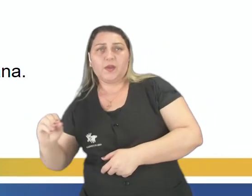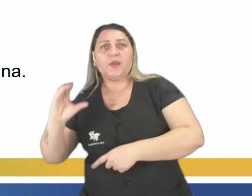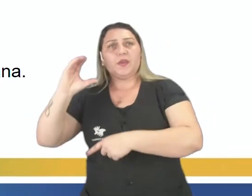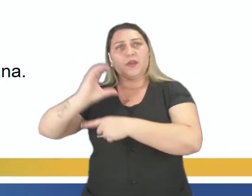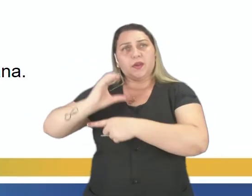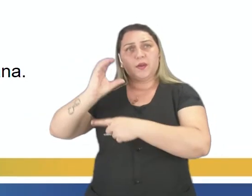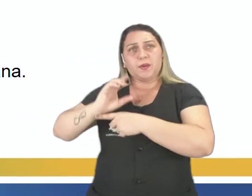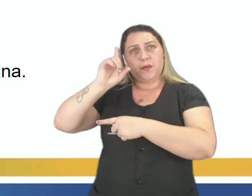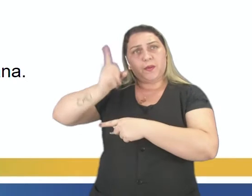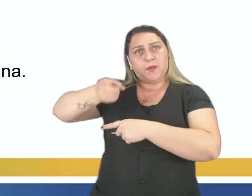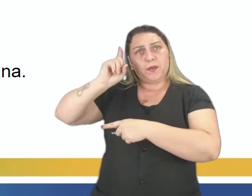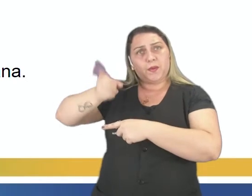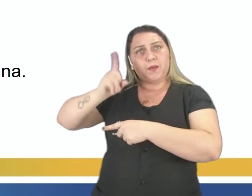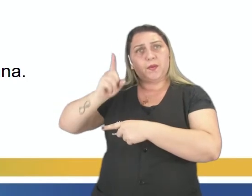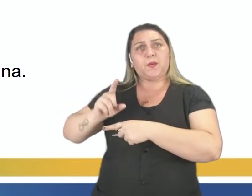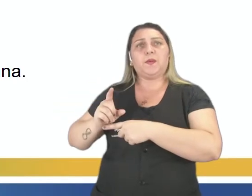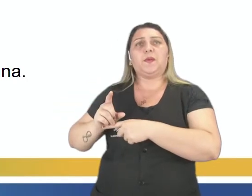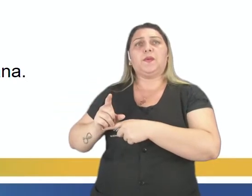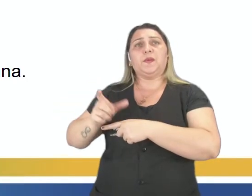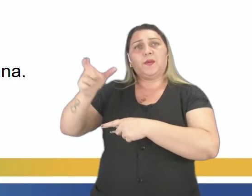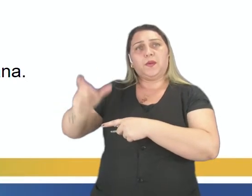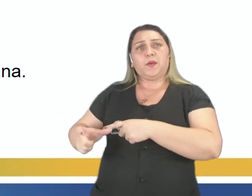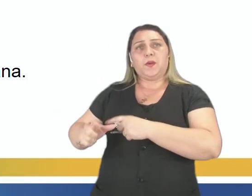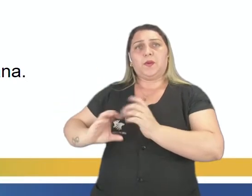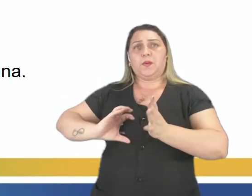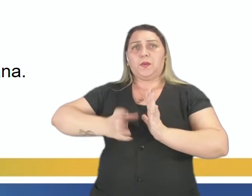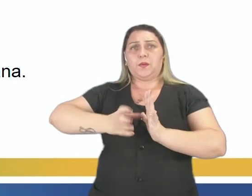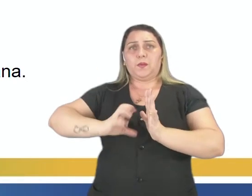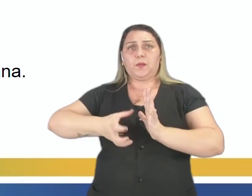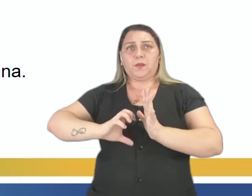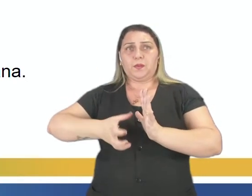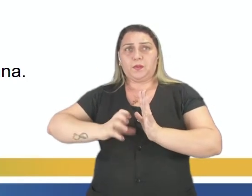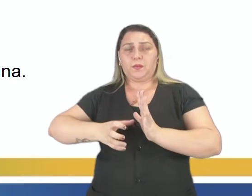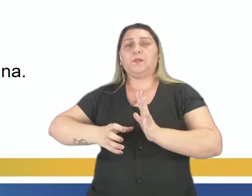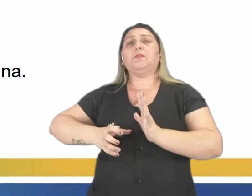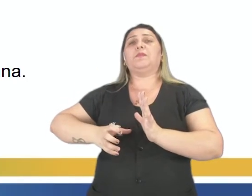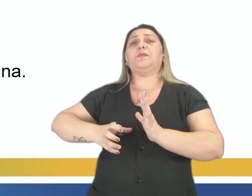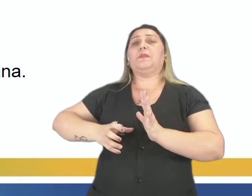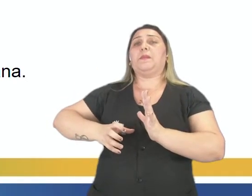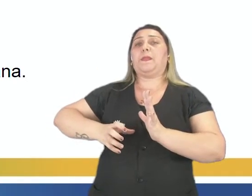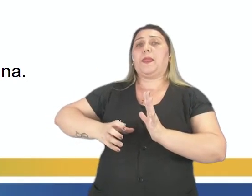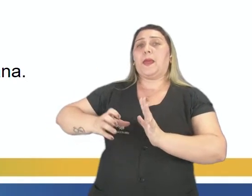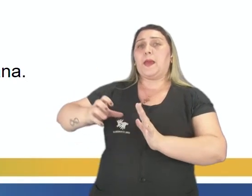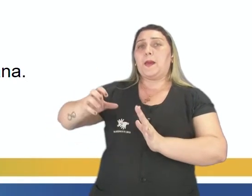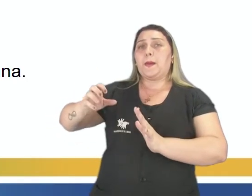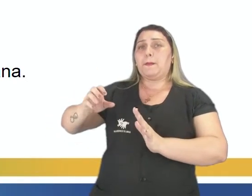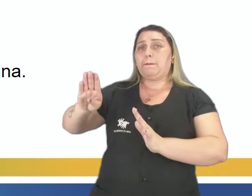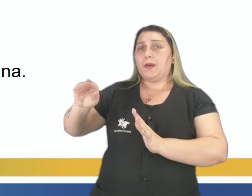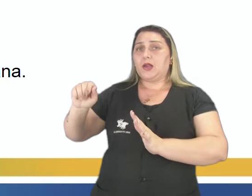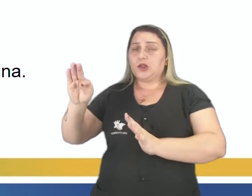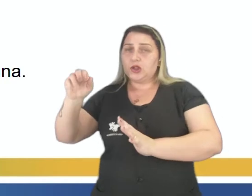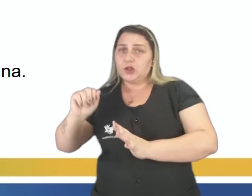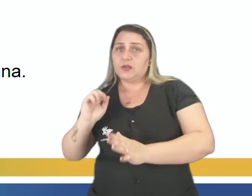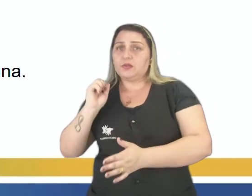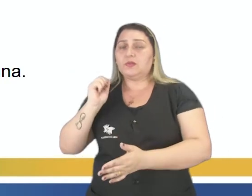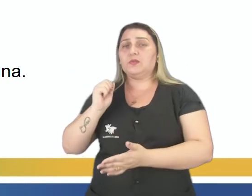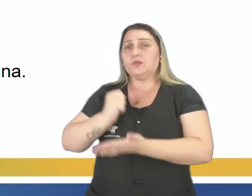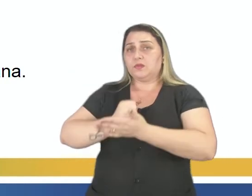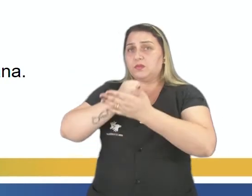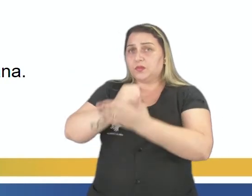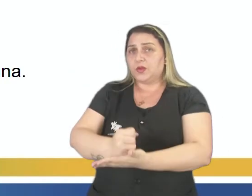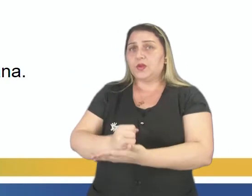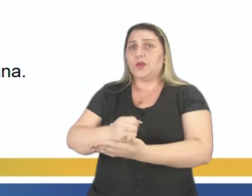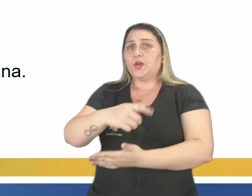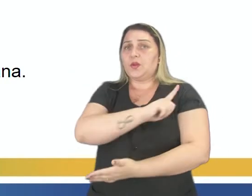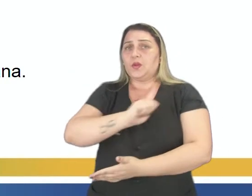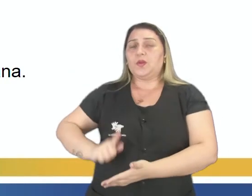foi dirigida por dissidentes do governo de Fulgêncio Batista, com apoio inicial do governo dos Estados